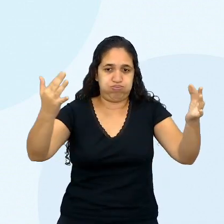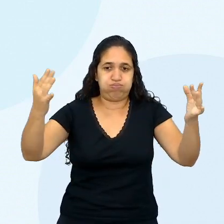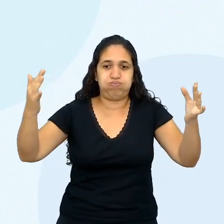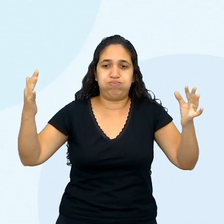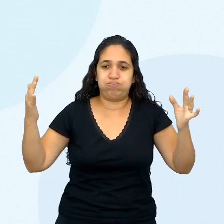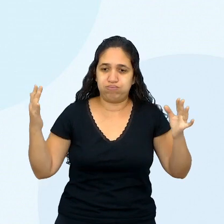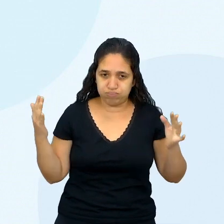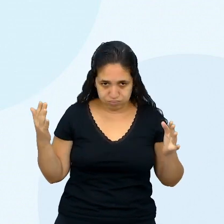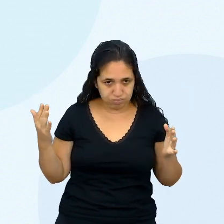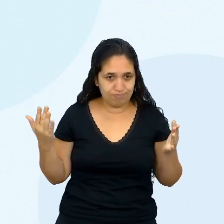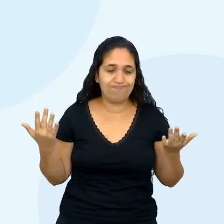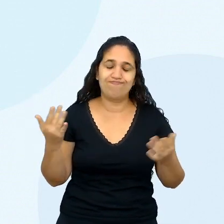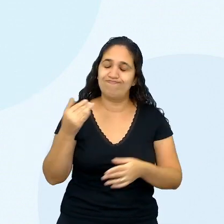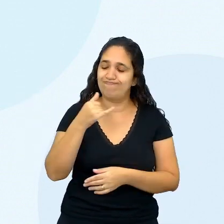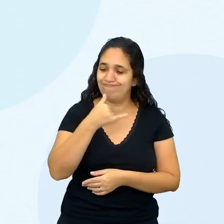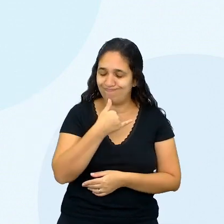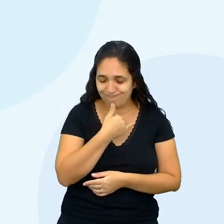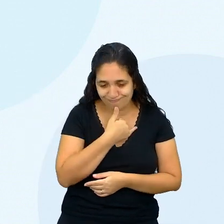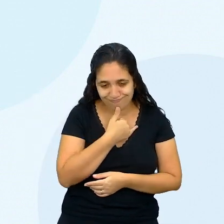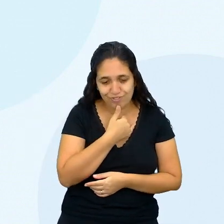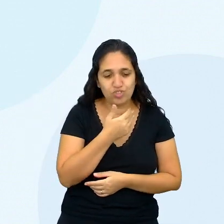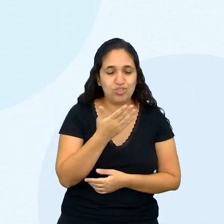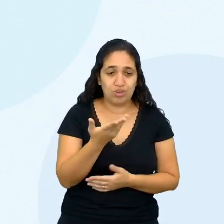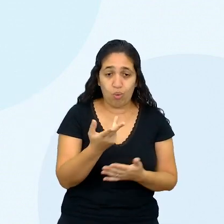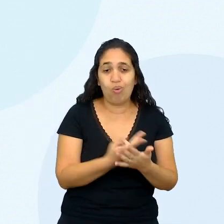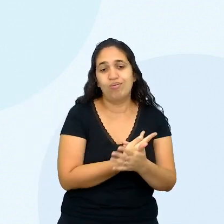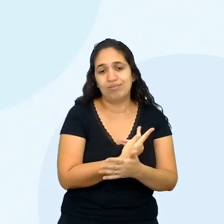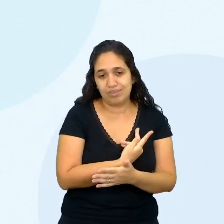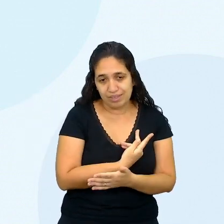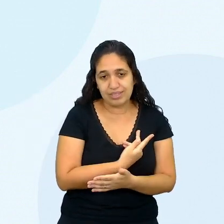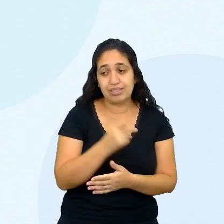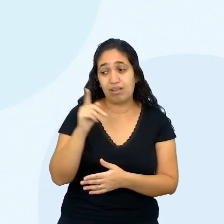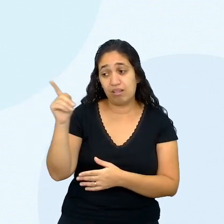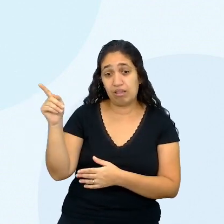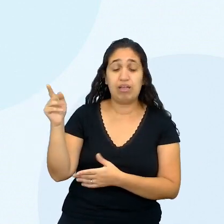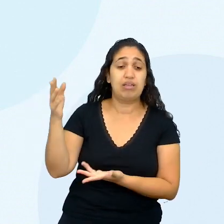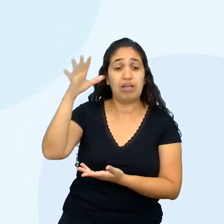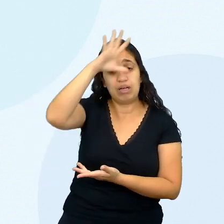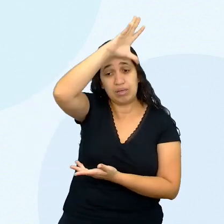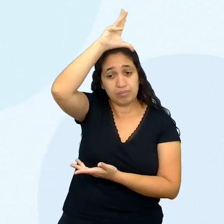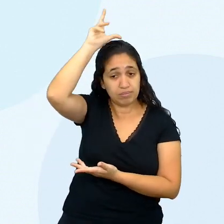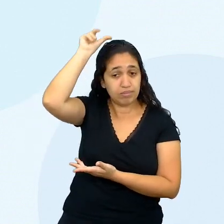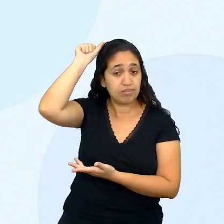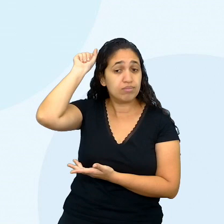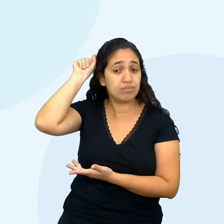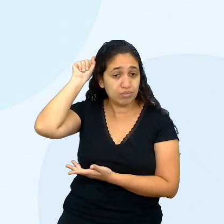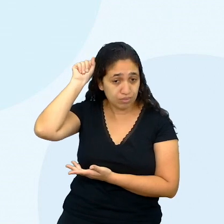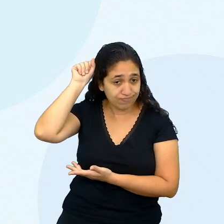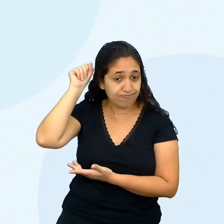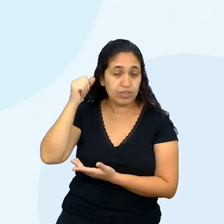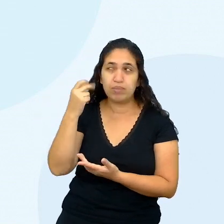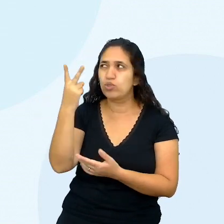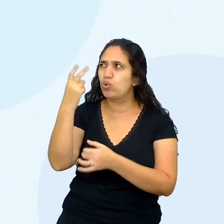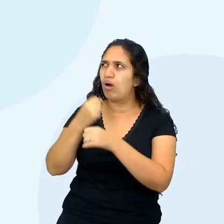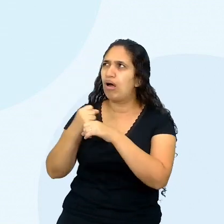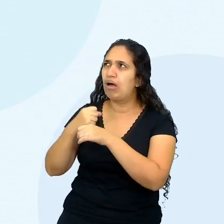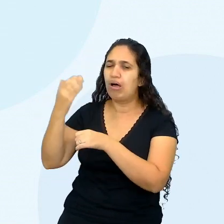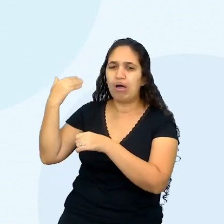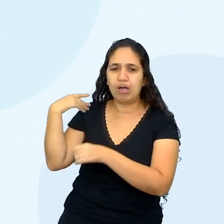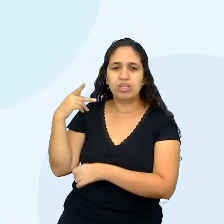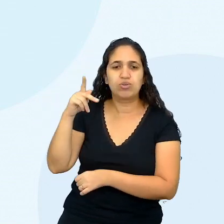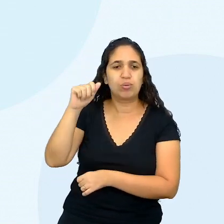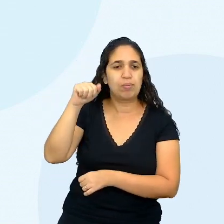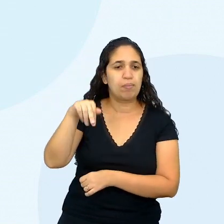gente viu, infelizmente, também ainda acontecendo na Amazônia, e a gente viu muito aí há 2 anos no Pantanal, né,